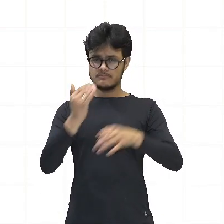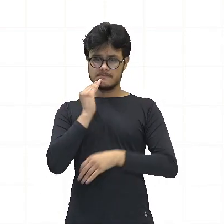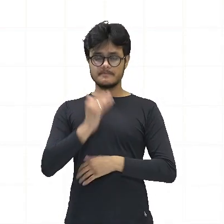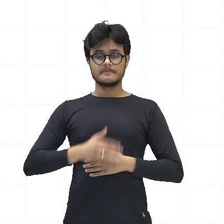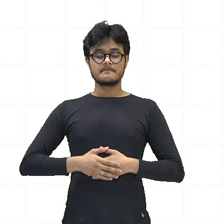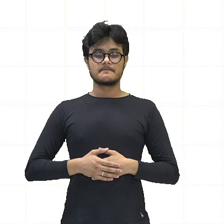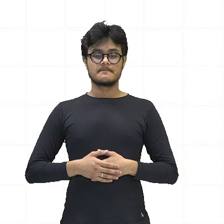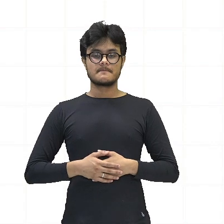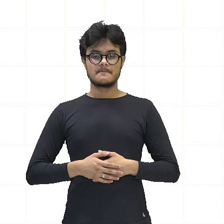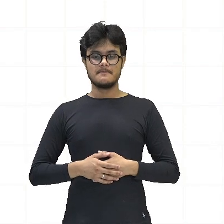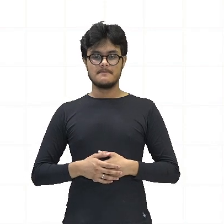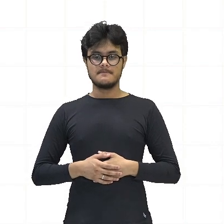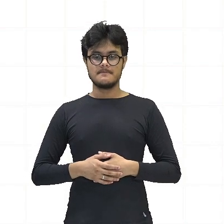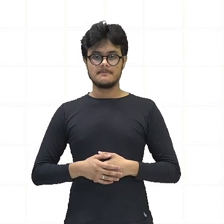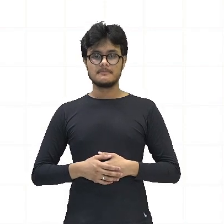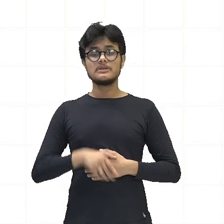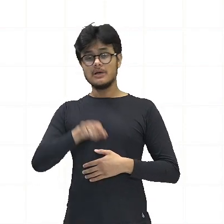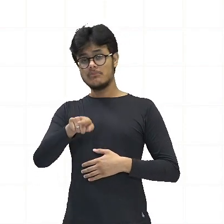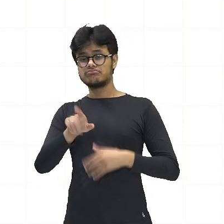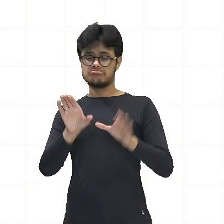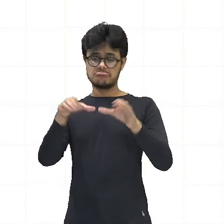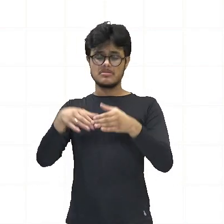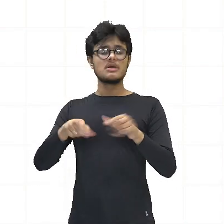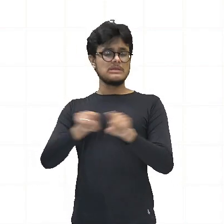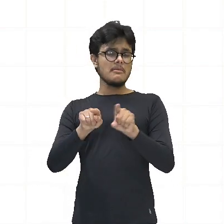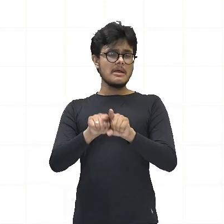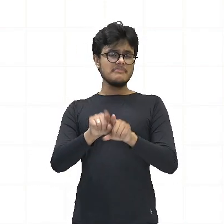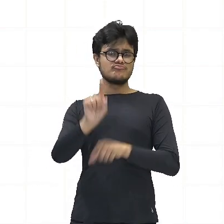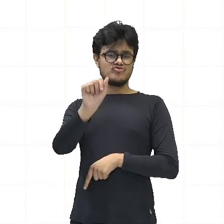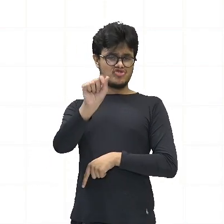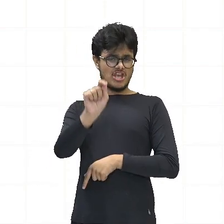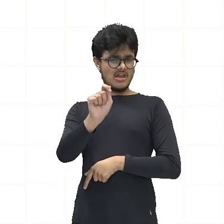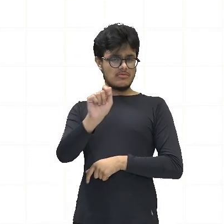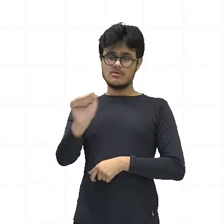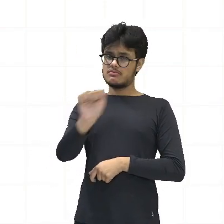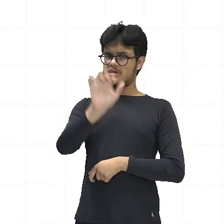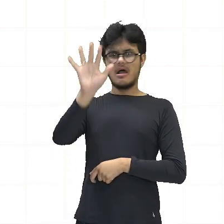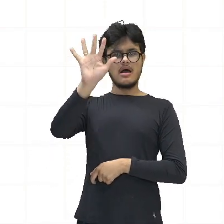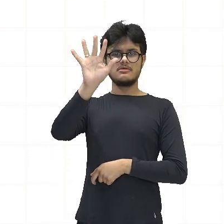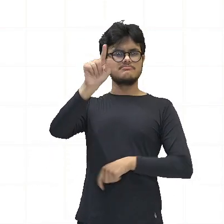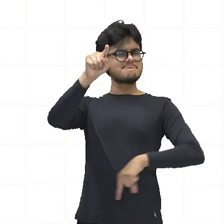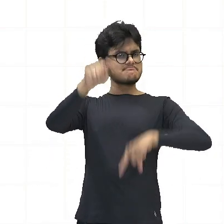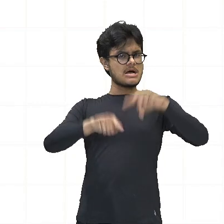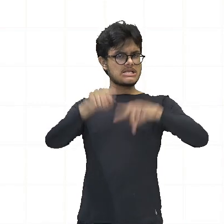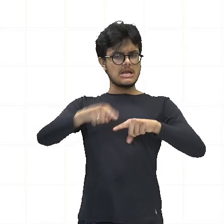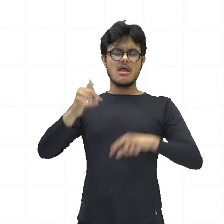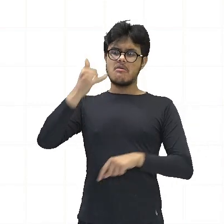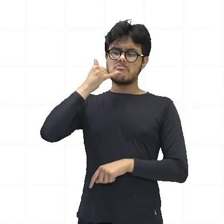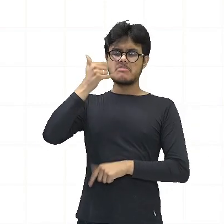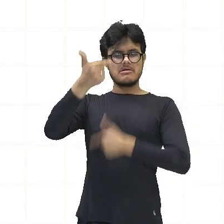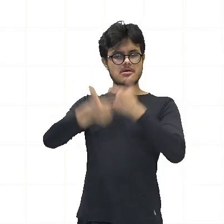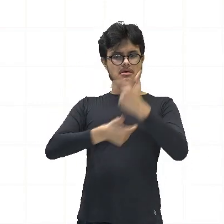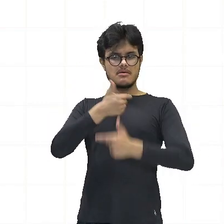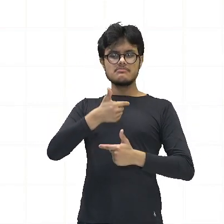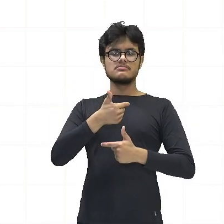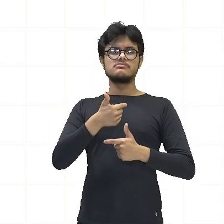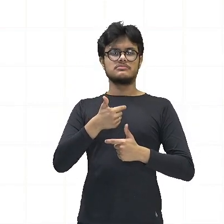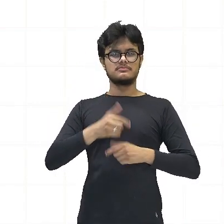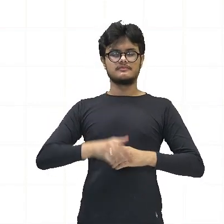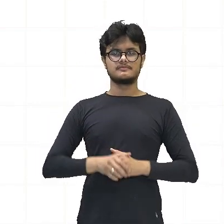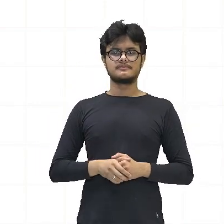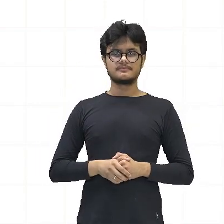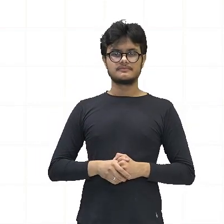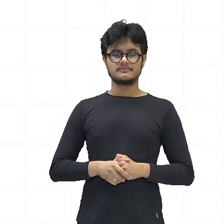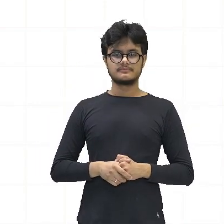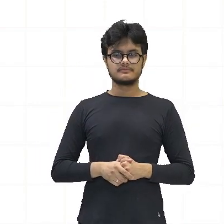os preços abusivos, né, nas suas ofertas de produtos ou de serviços, aumentando os lucros. E aí